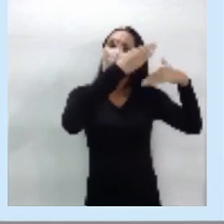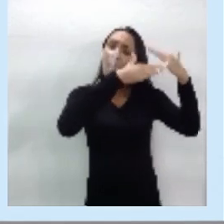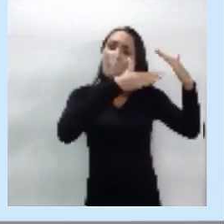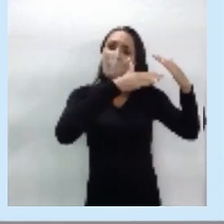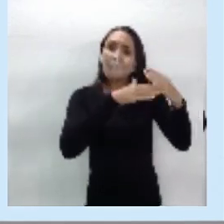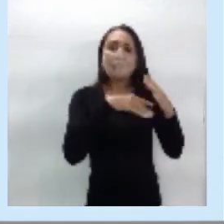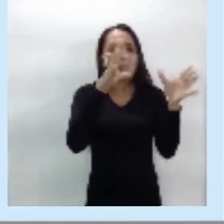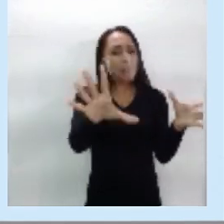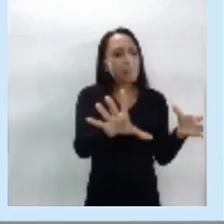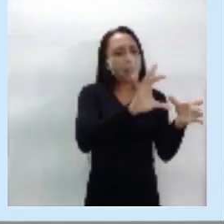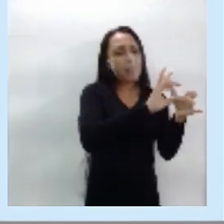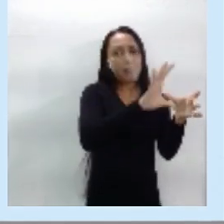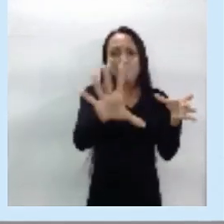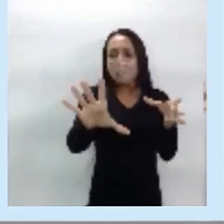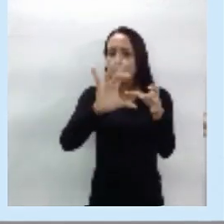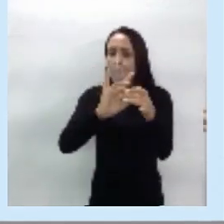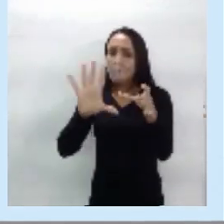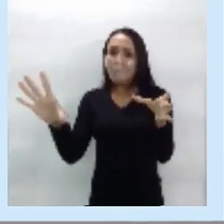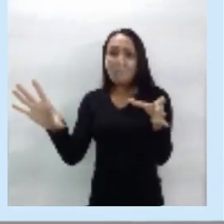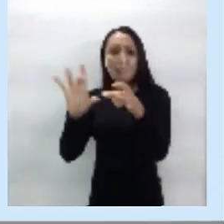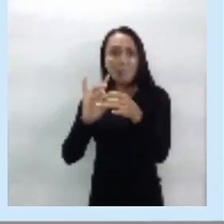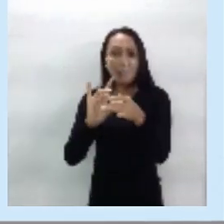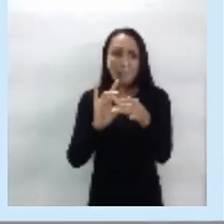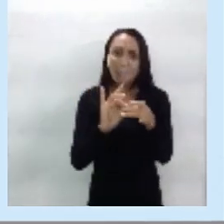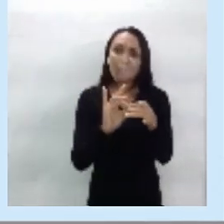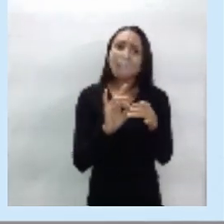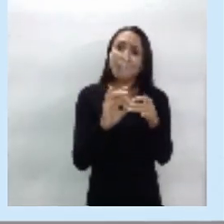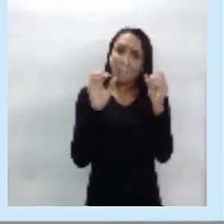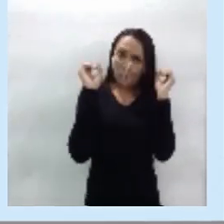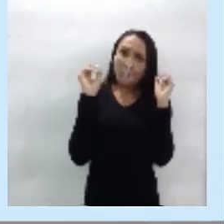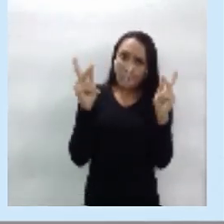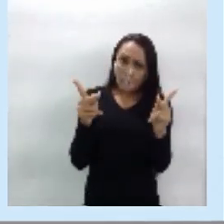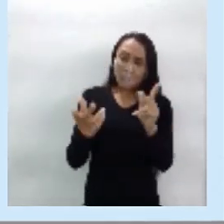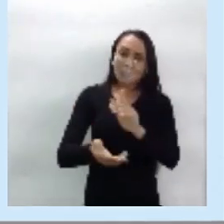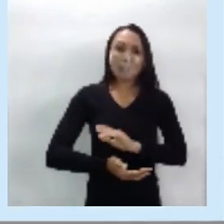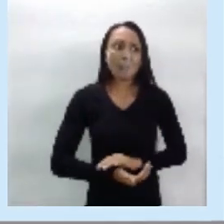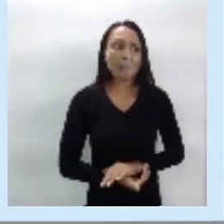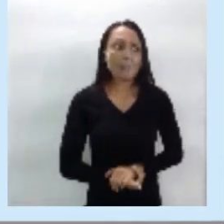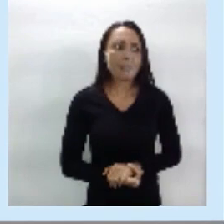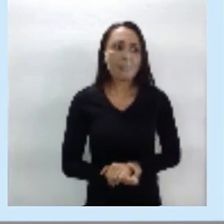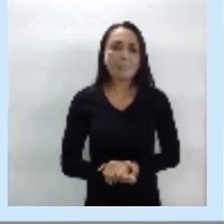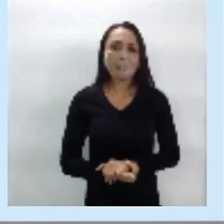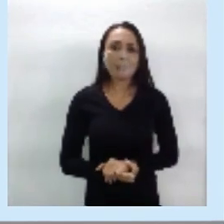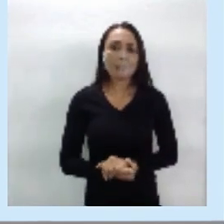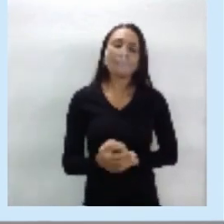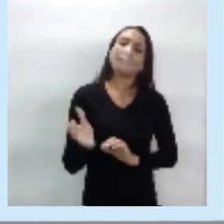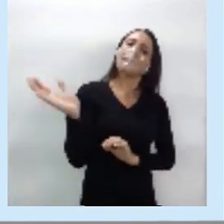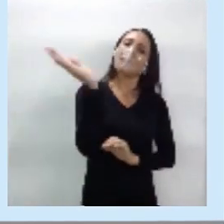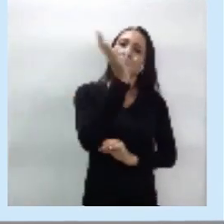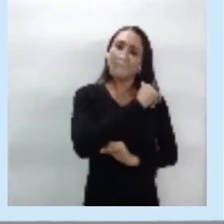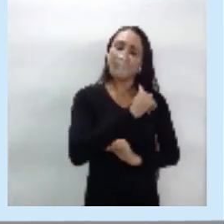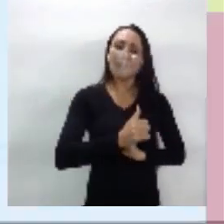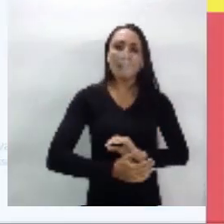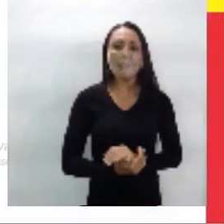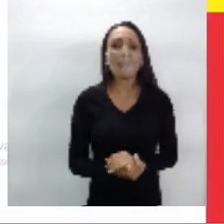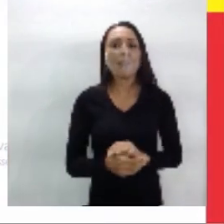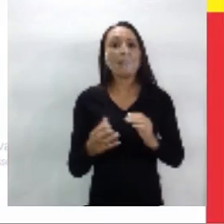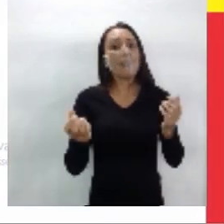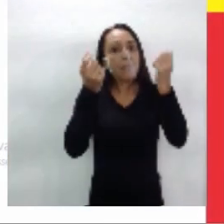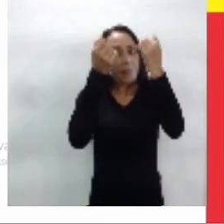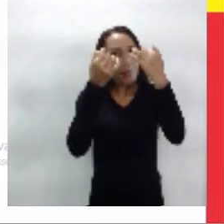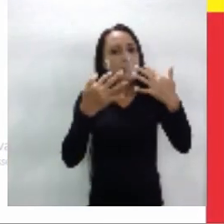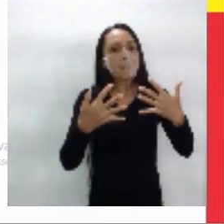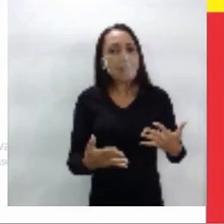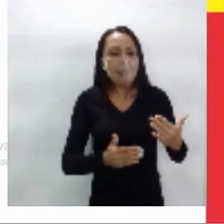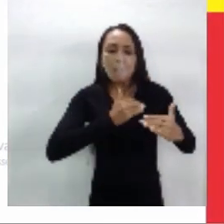é interligado, ou seja, tudo se encaixa, tá bom? Vem comigo para a gente poder